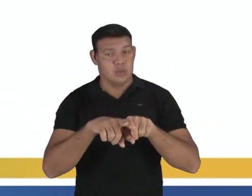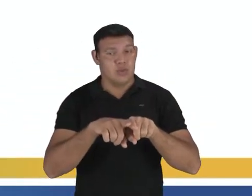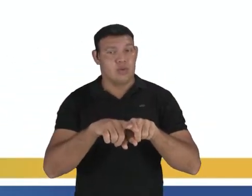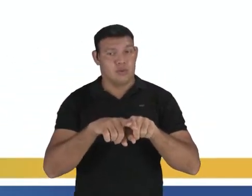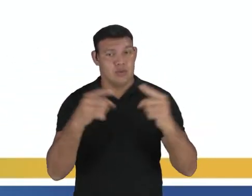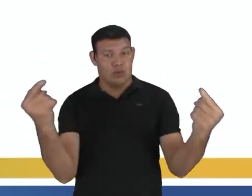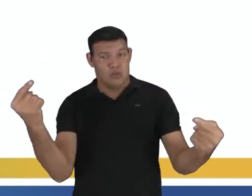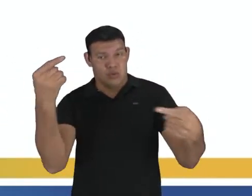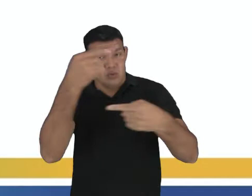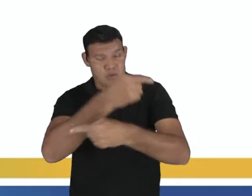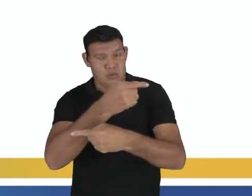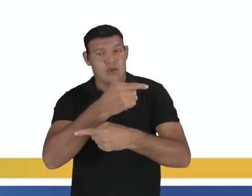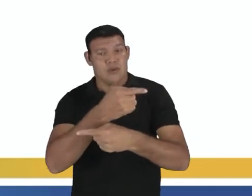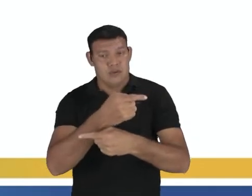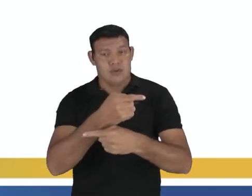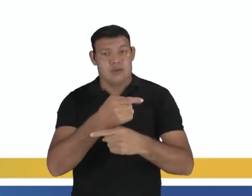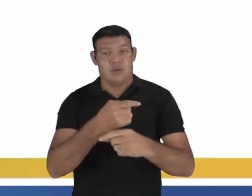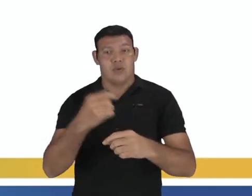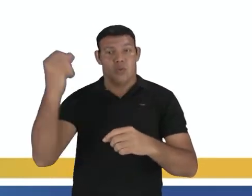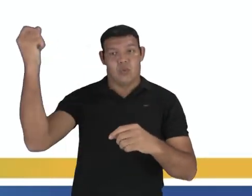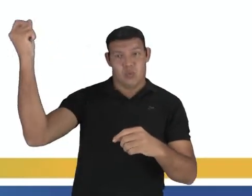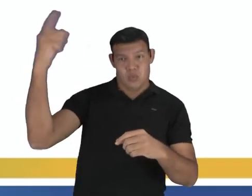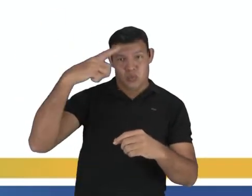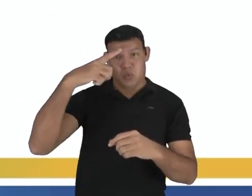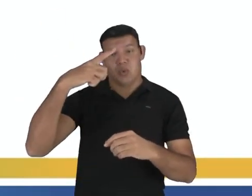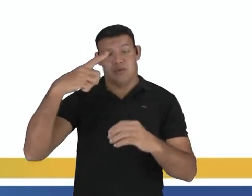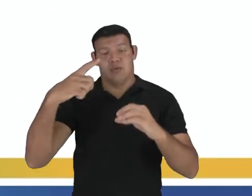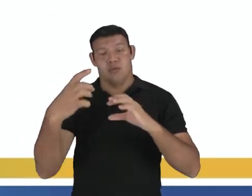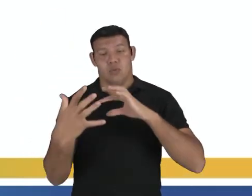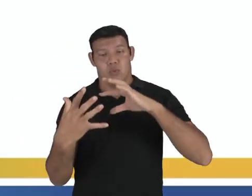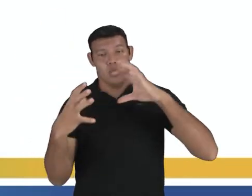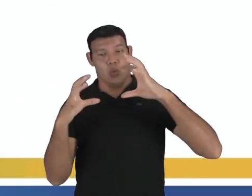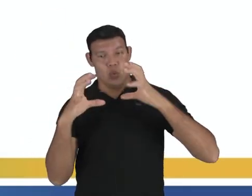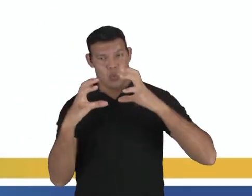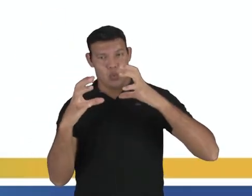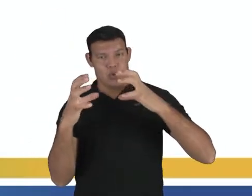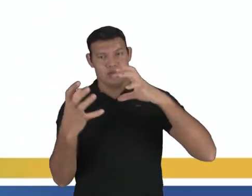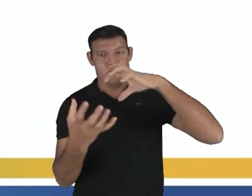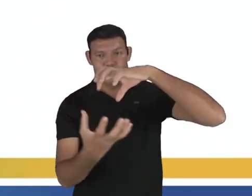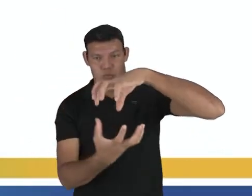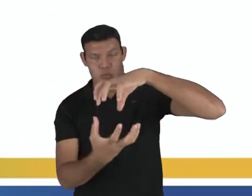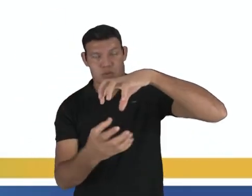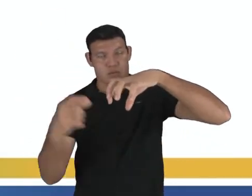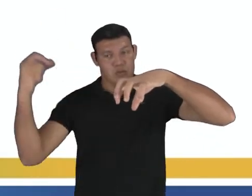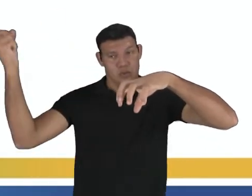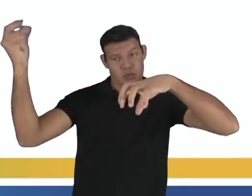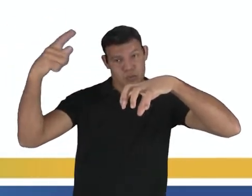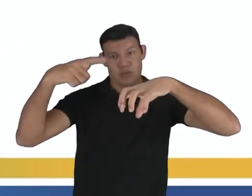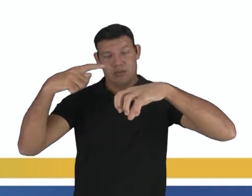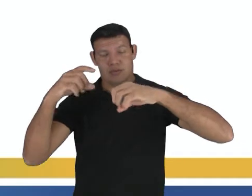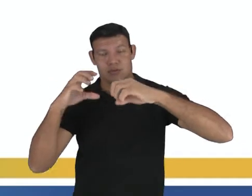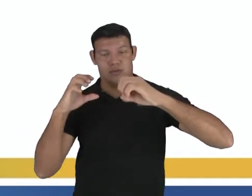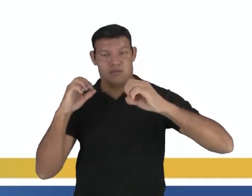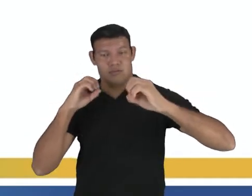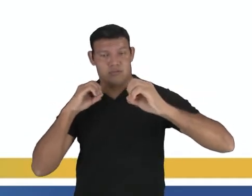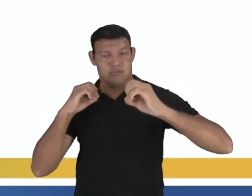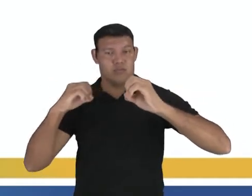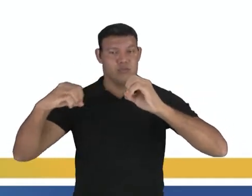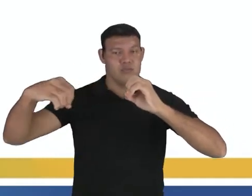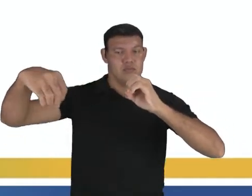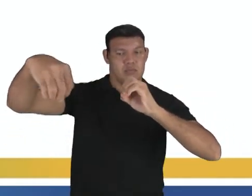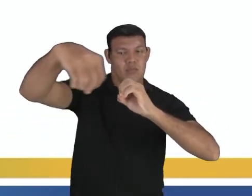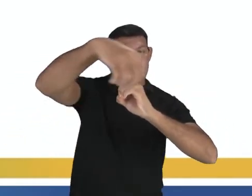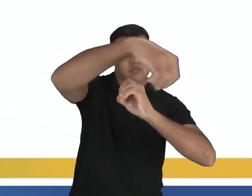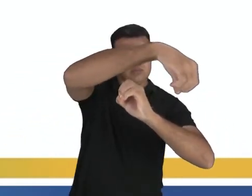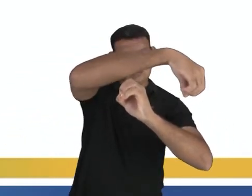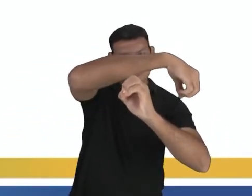o sistema heliocêntrico, que foi proposto depois por Copérnico, e vai trocar ali quem fica no centro, hipoteticamente, porque não era bem no